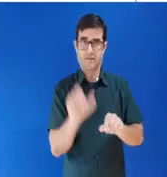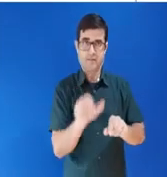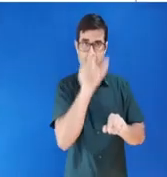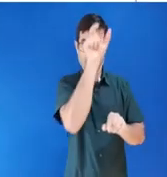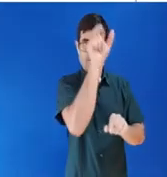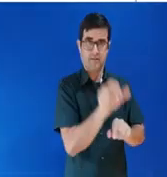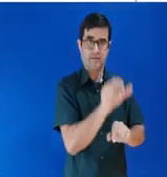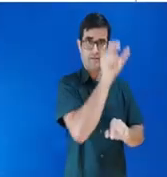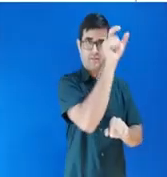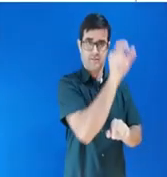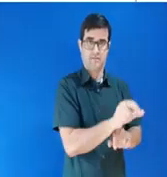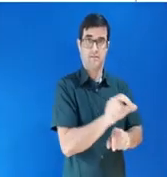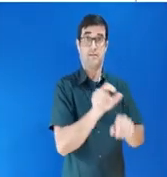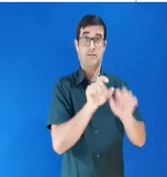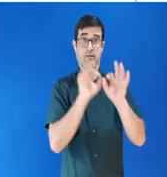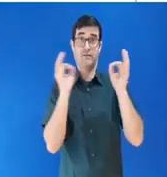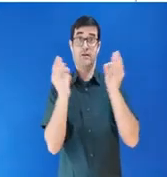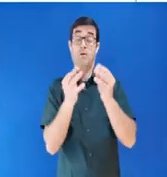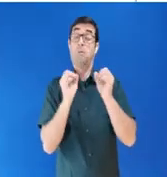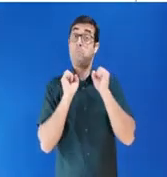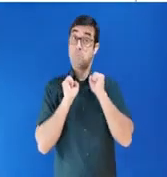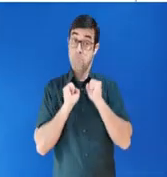dizer que existe uma tendência,